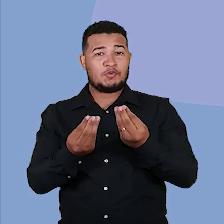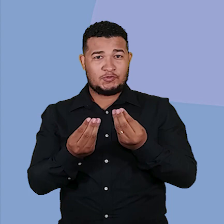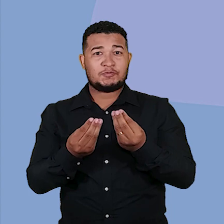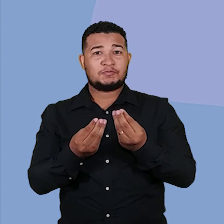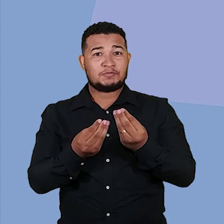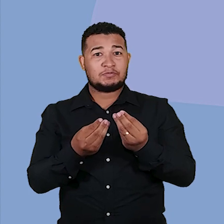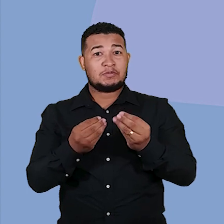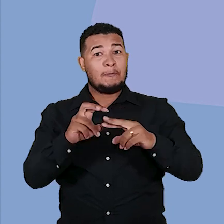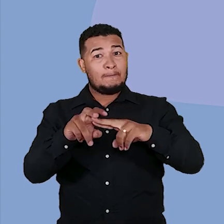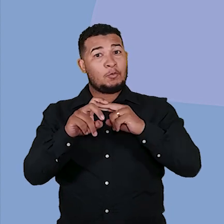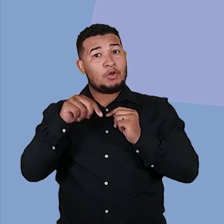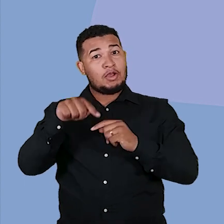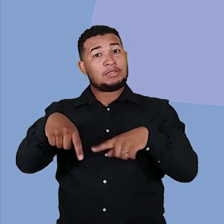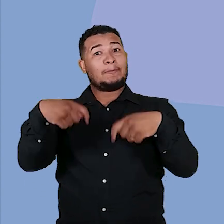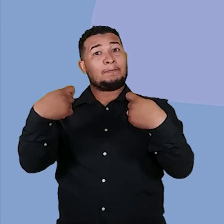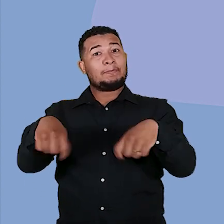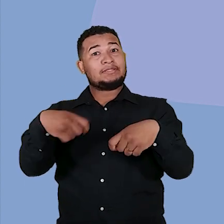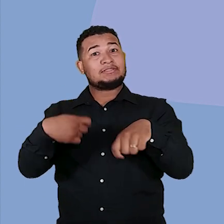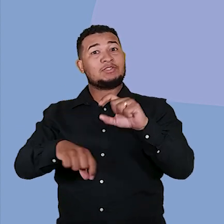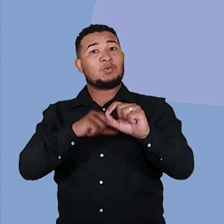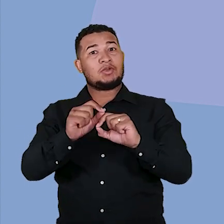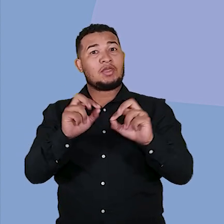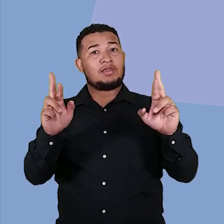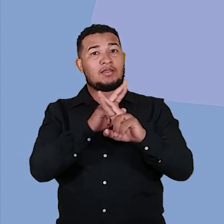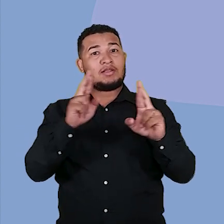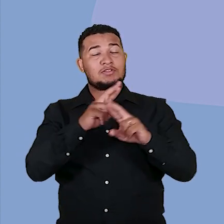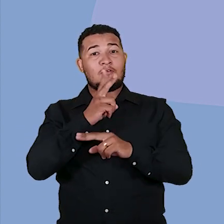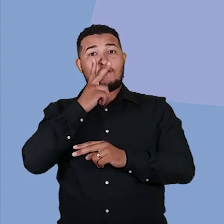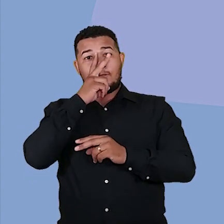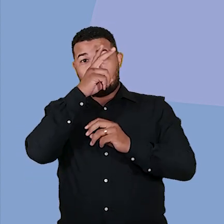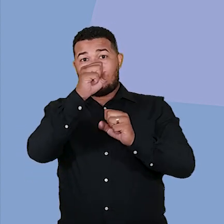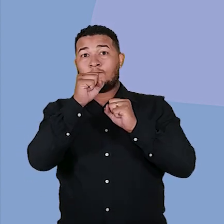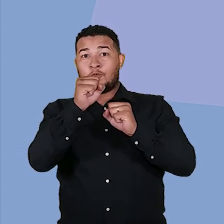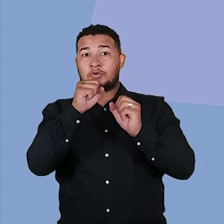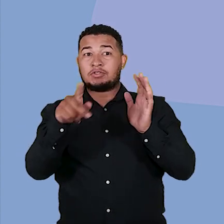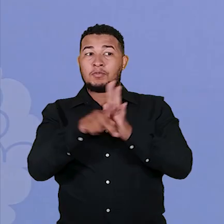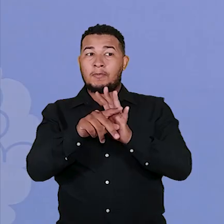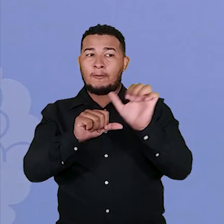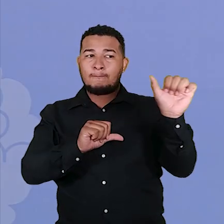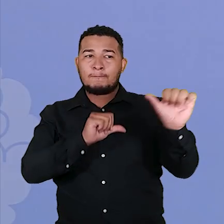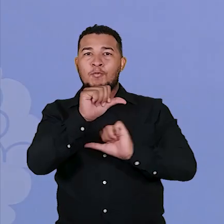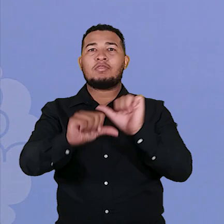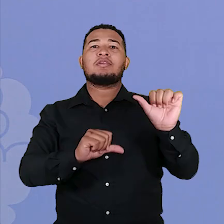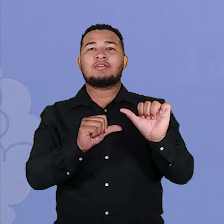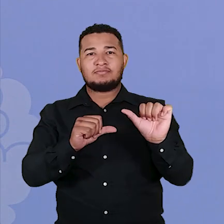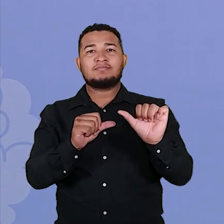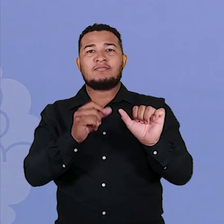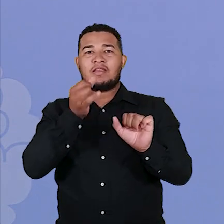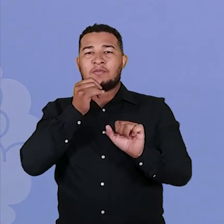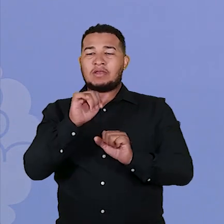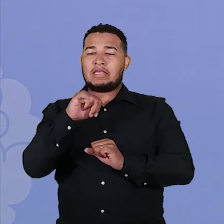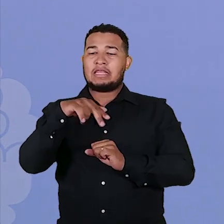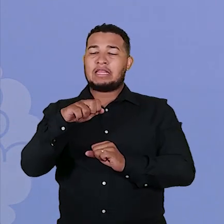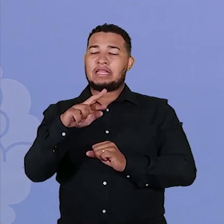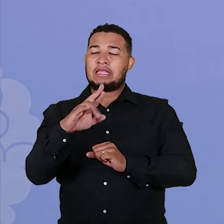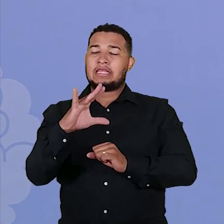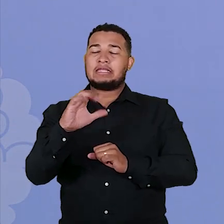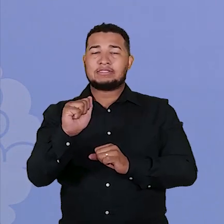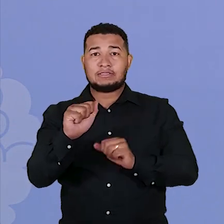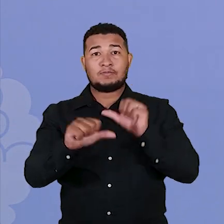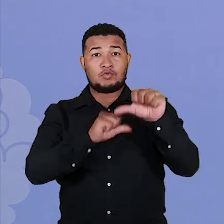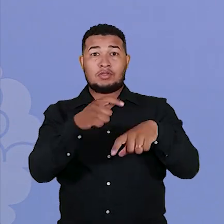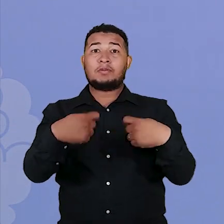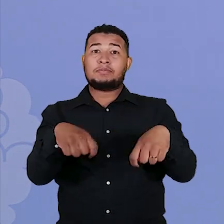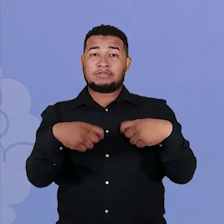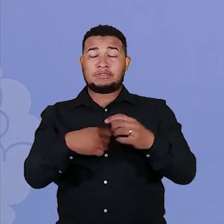isso olha só mas isso precisa de over uma força para mudar é a tendência né da inércia desse